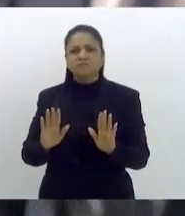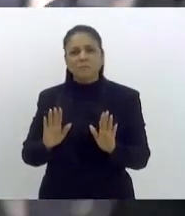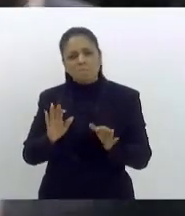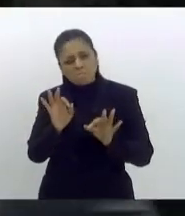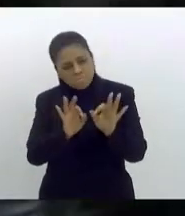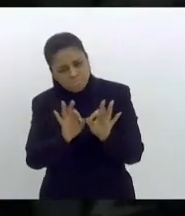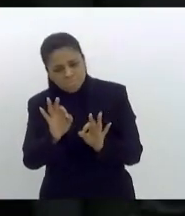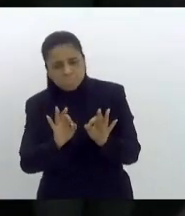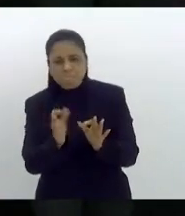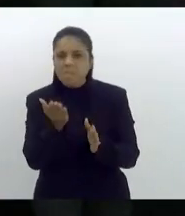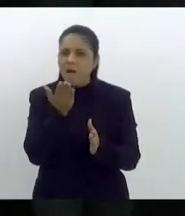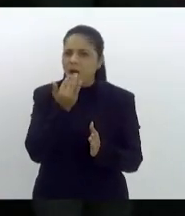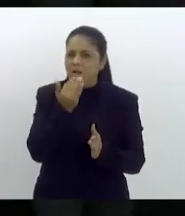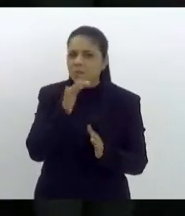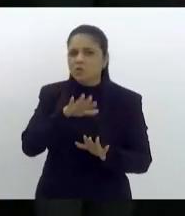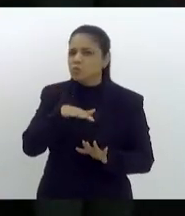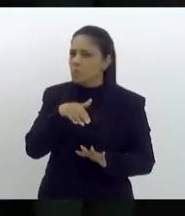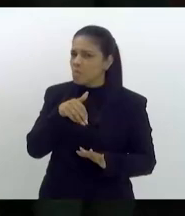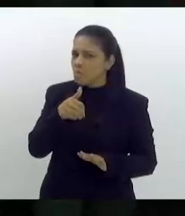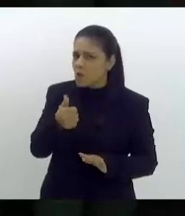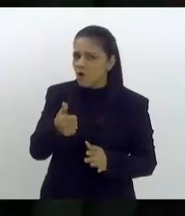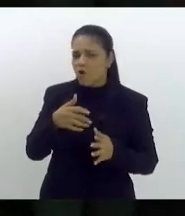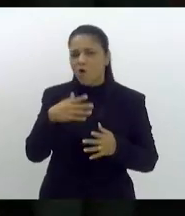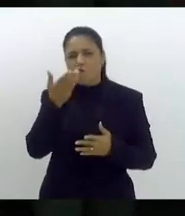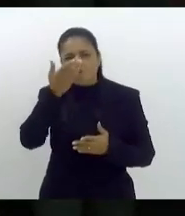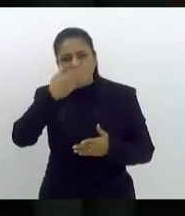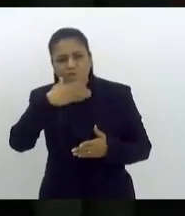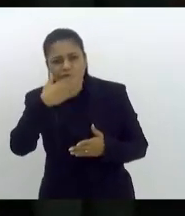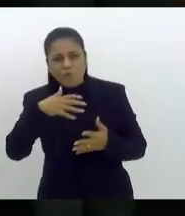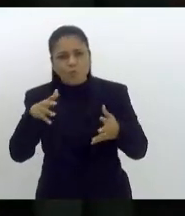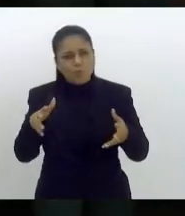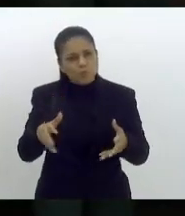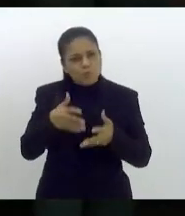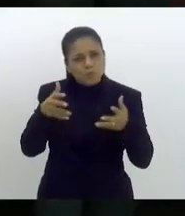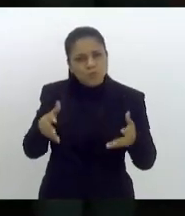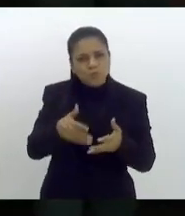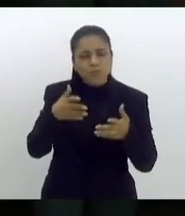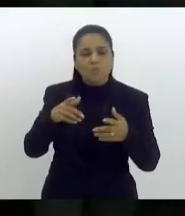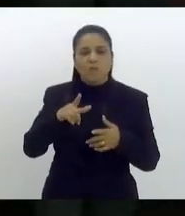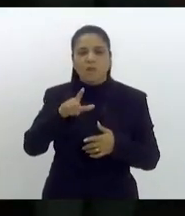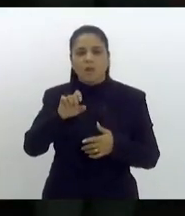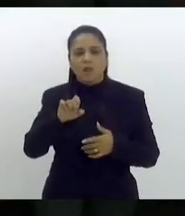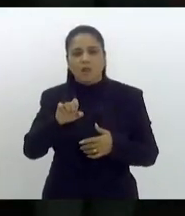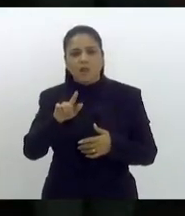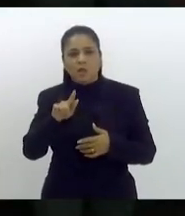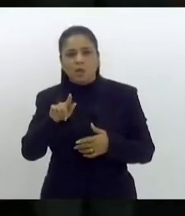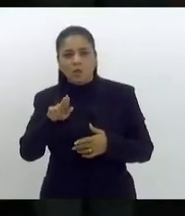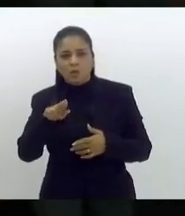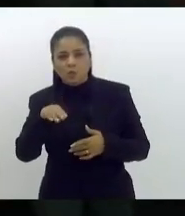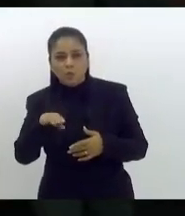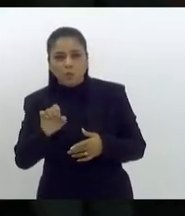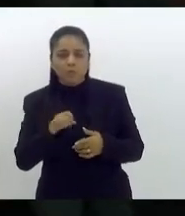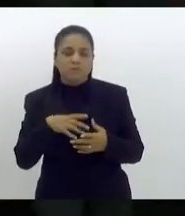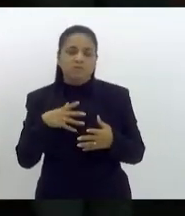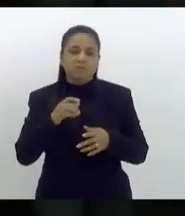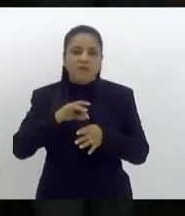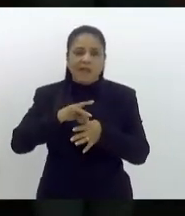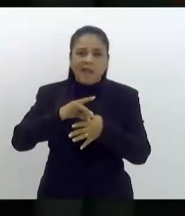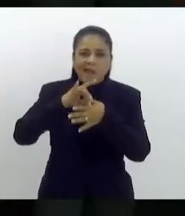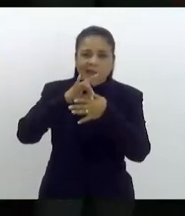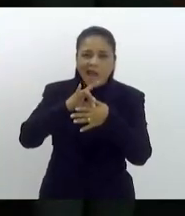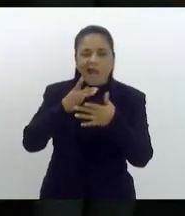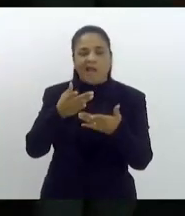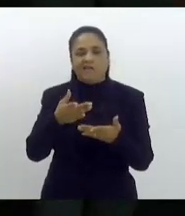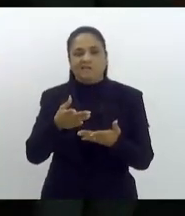adequados mas frutas mais verduras mais legumes carnes que não sejam ultraprocessadas que não sejam